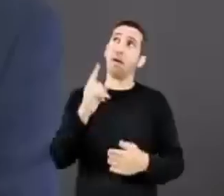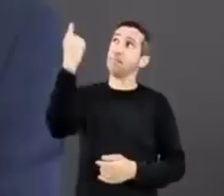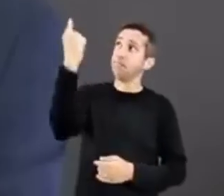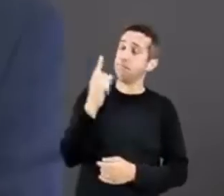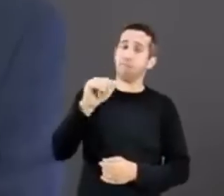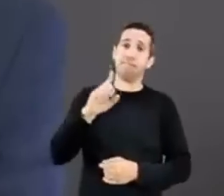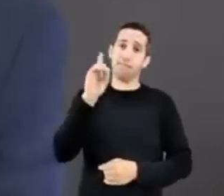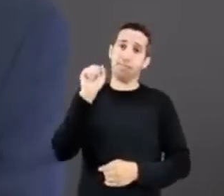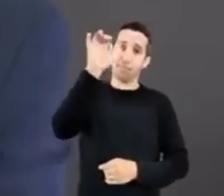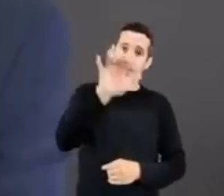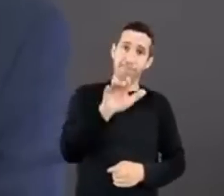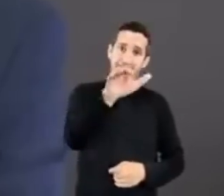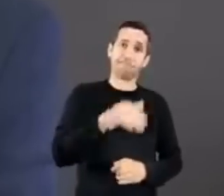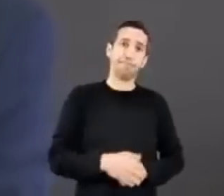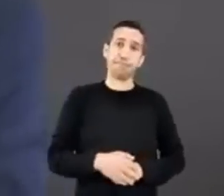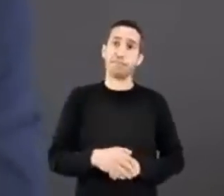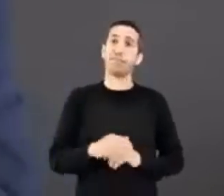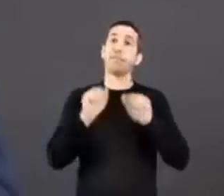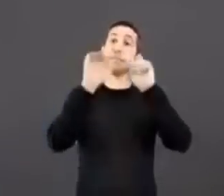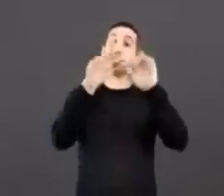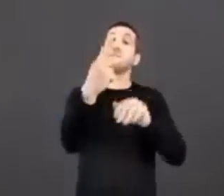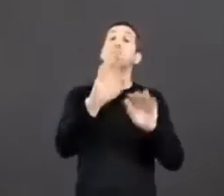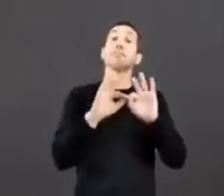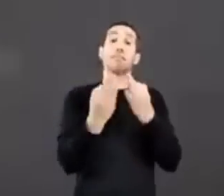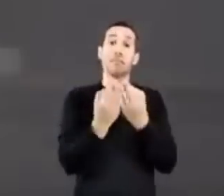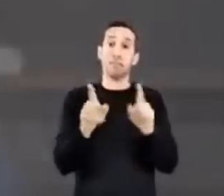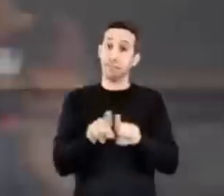abençoe muito abençoe sua família também amém